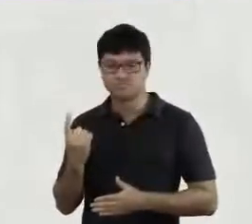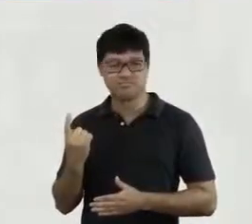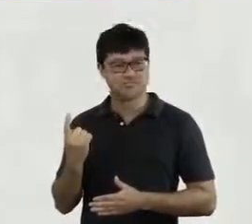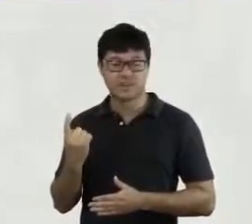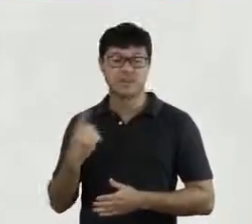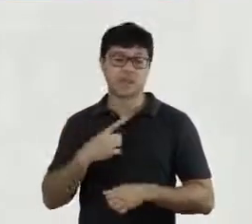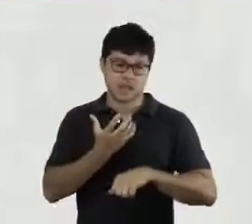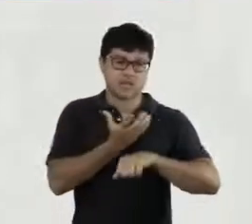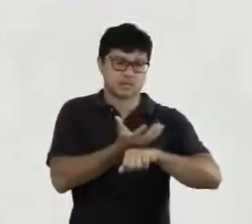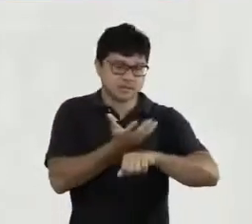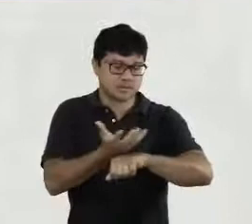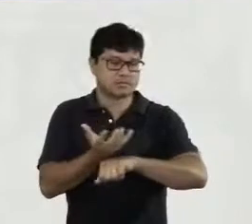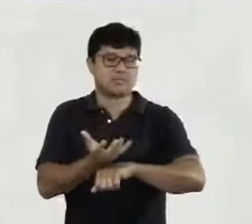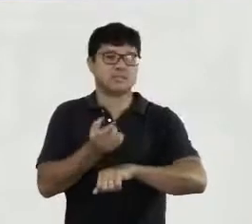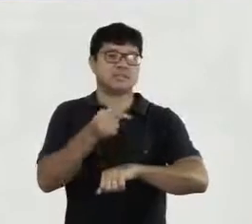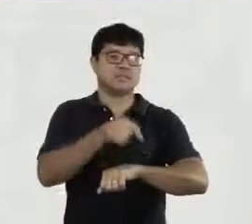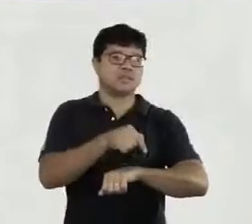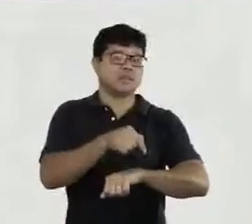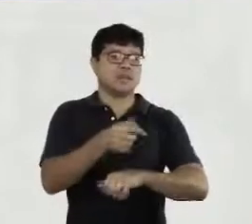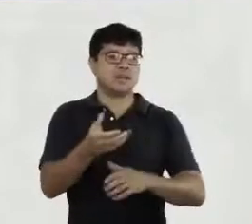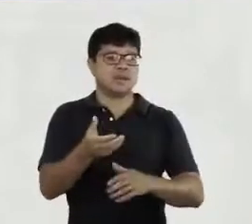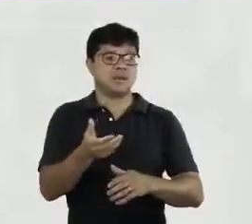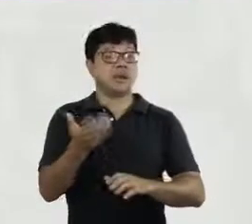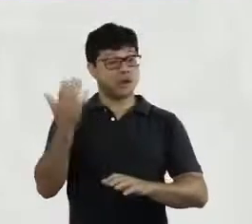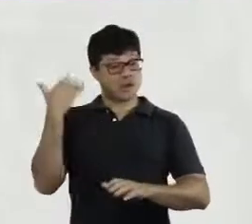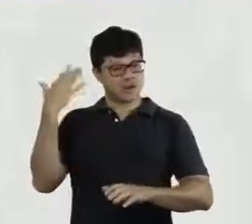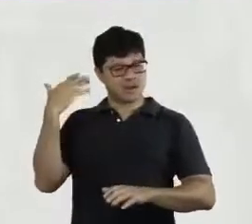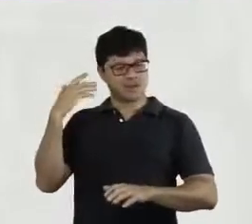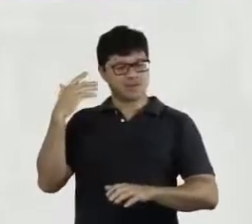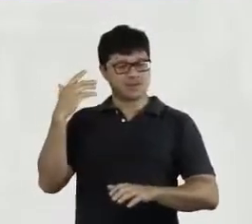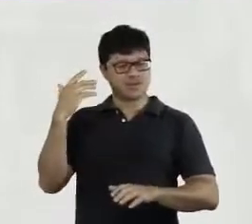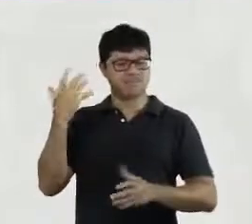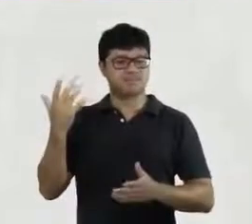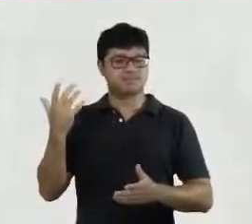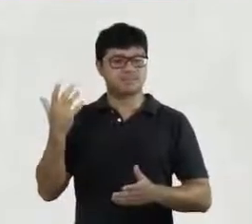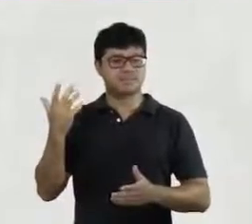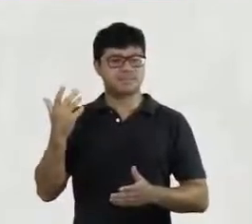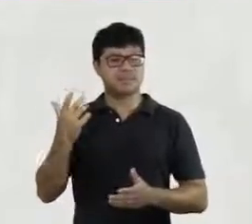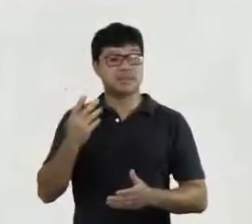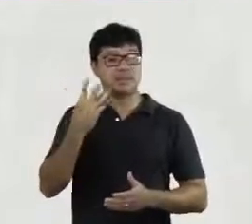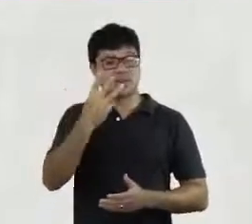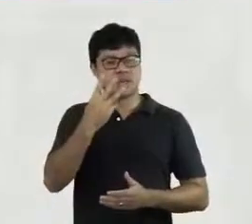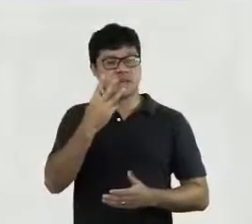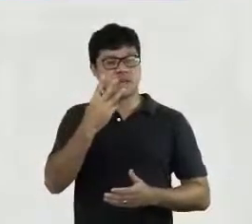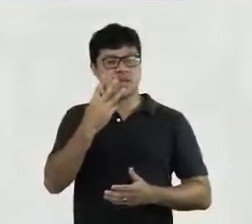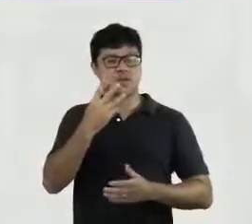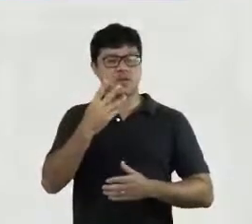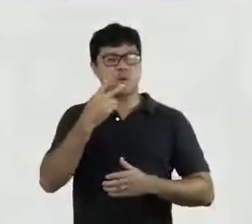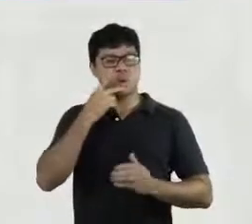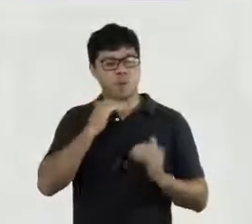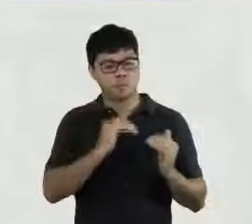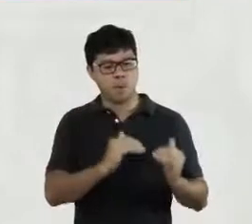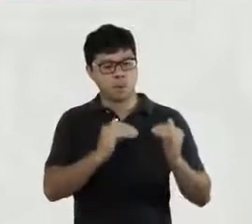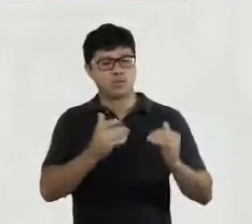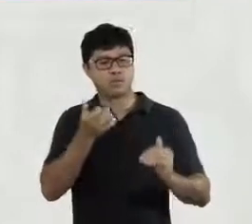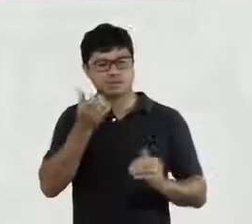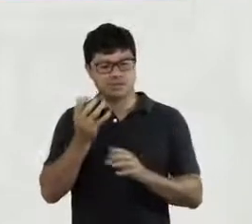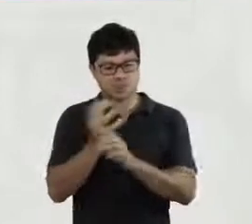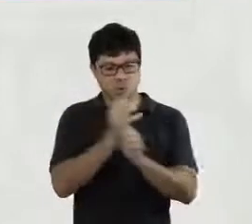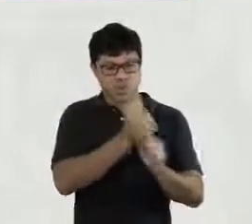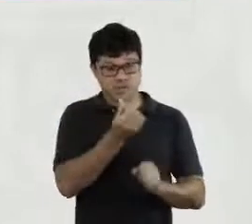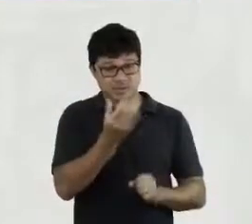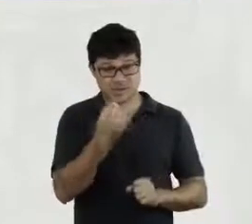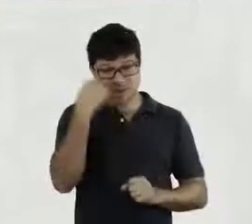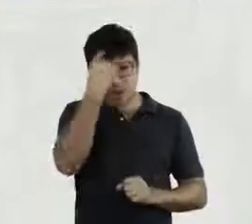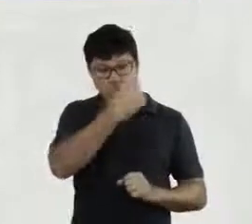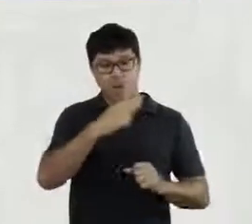temos uma disciplina que antes era em 3 níveis, 3 semestres de 60 horas,